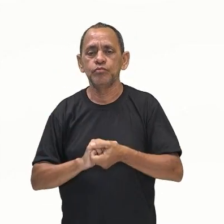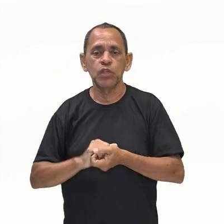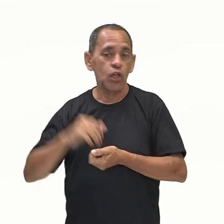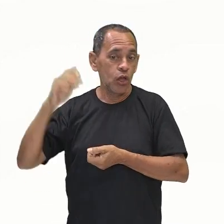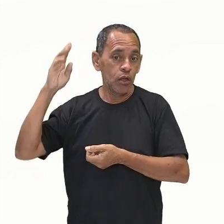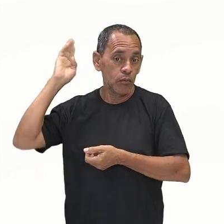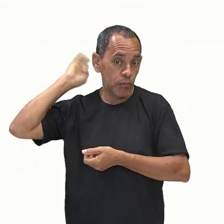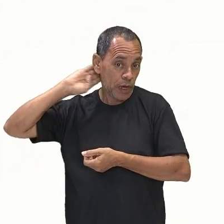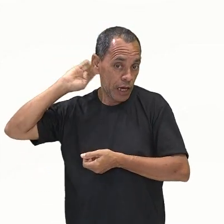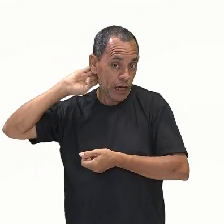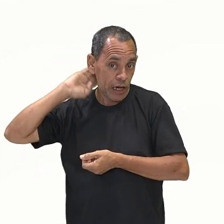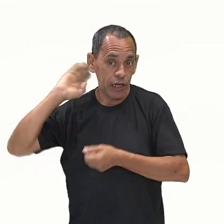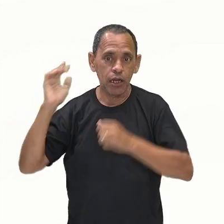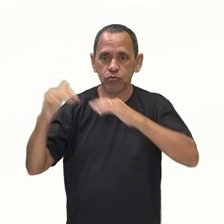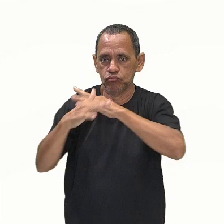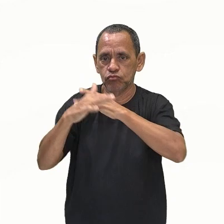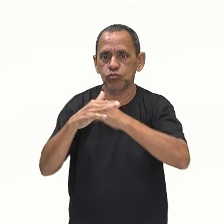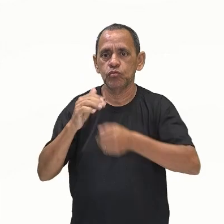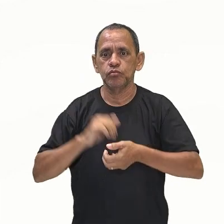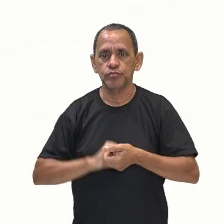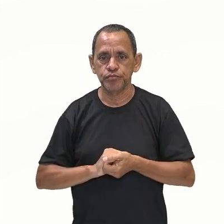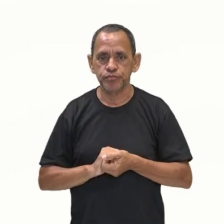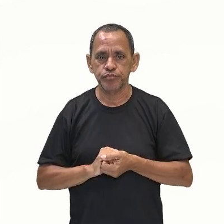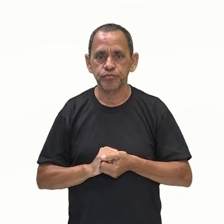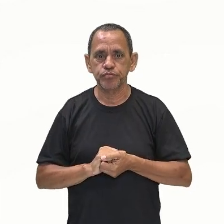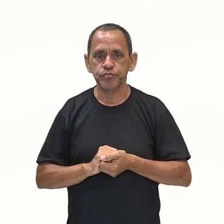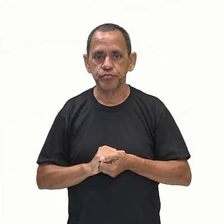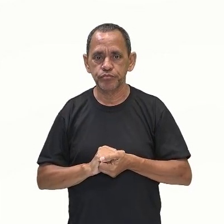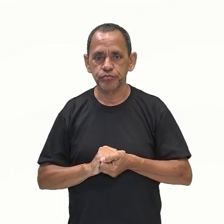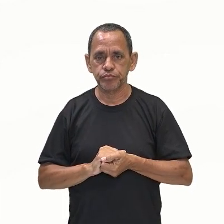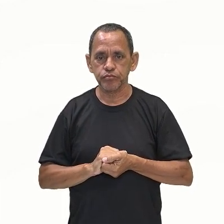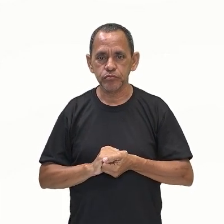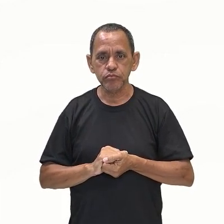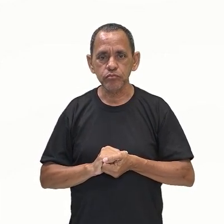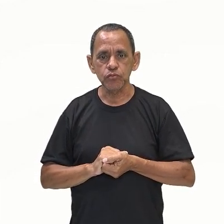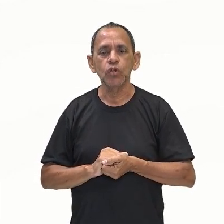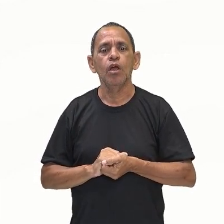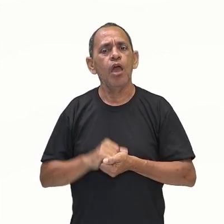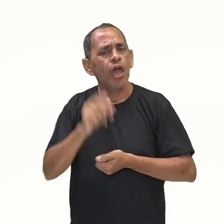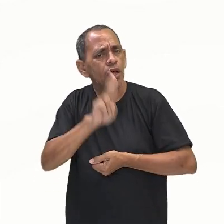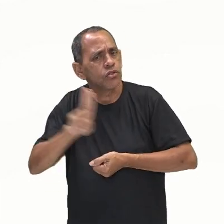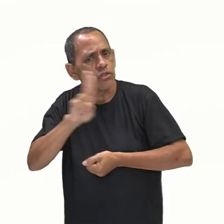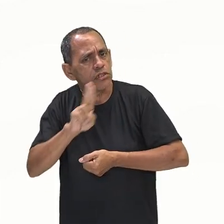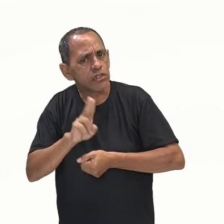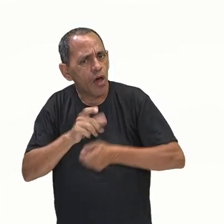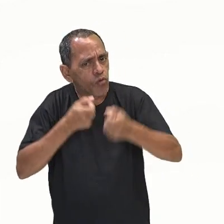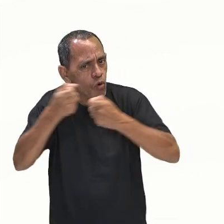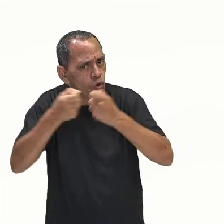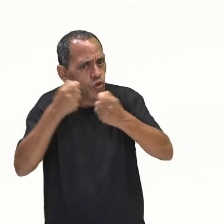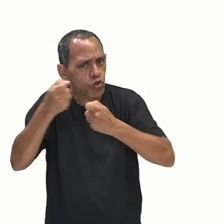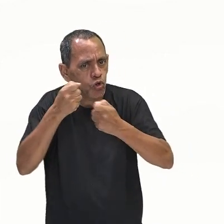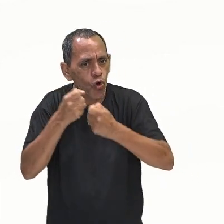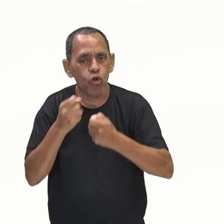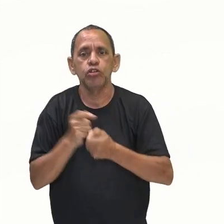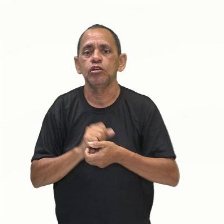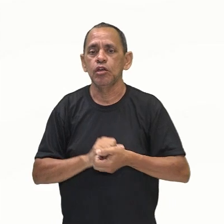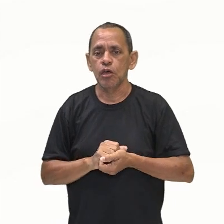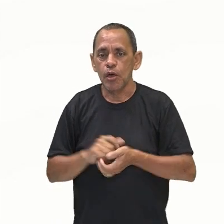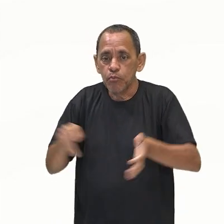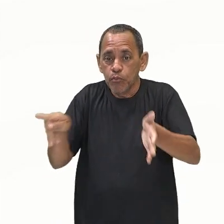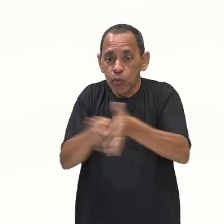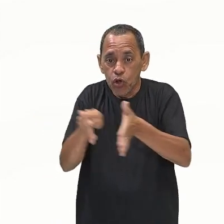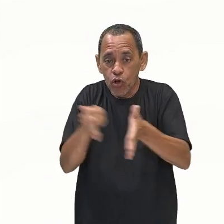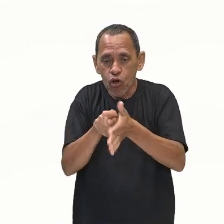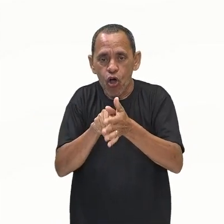que esses fortes eram? Os fortes serviam para que Portugal controlasse as terras invadidas na região